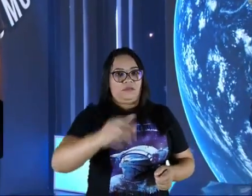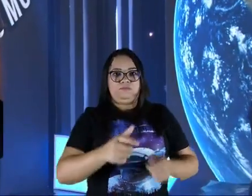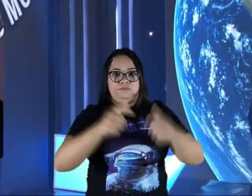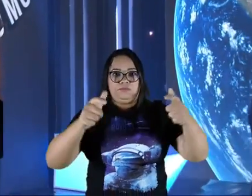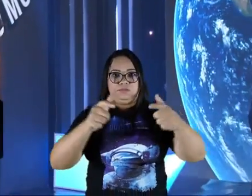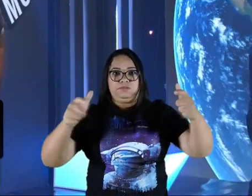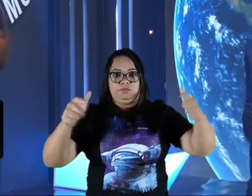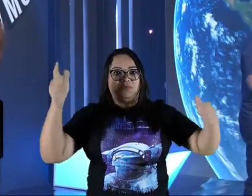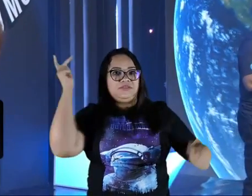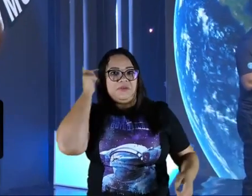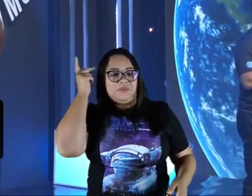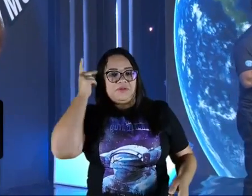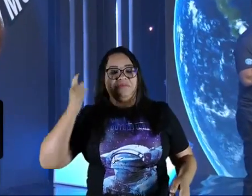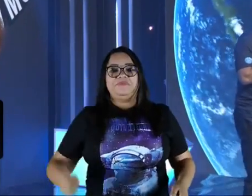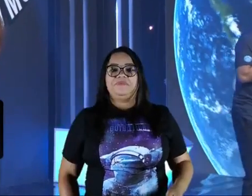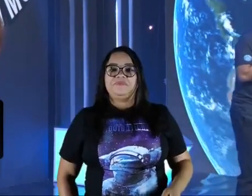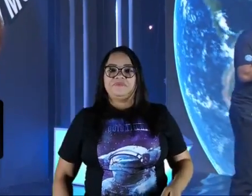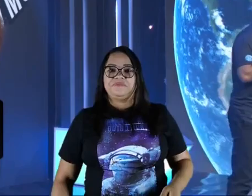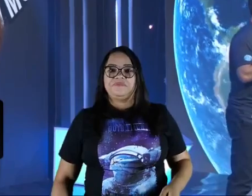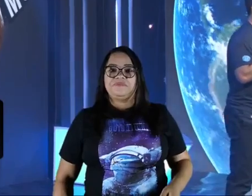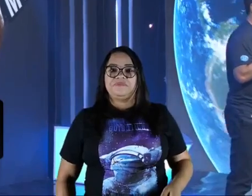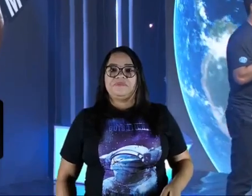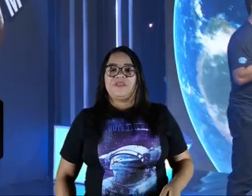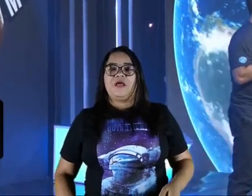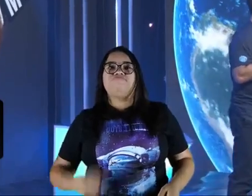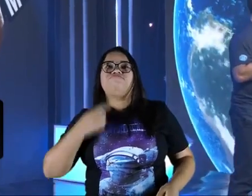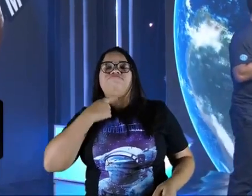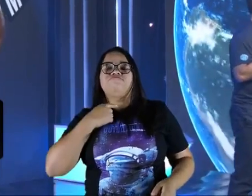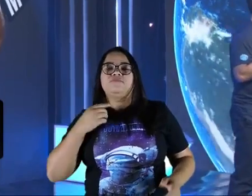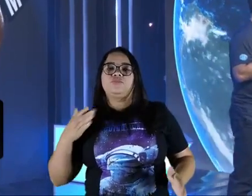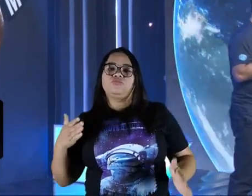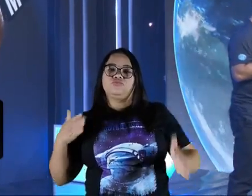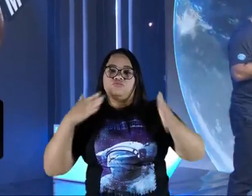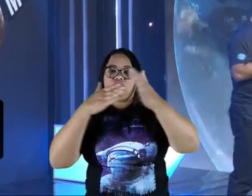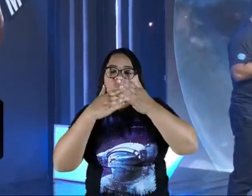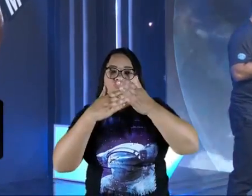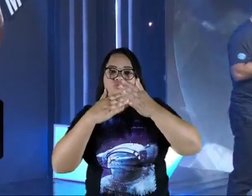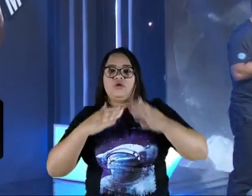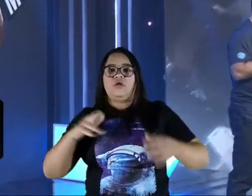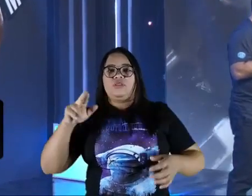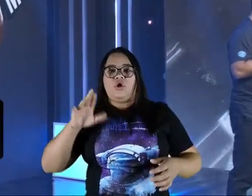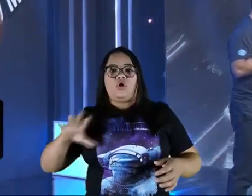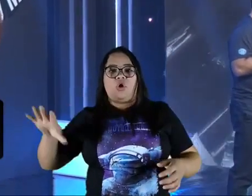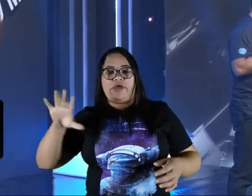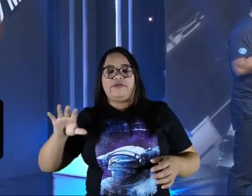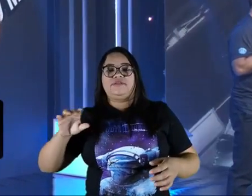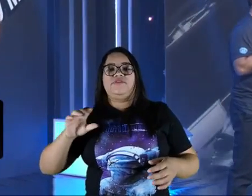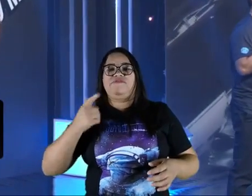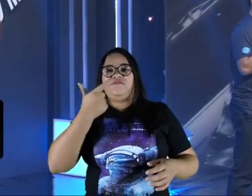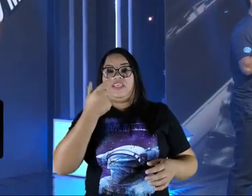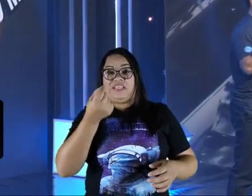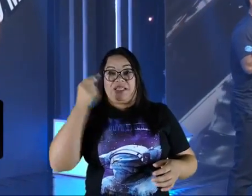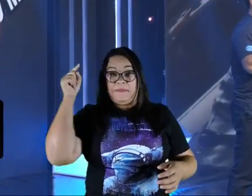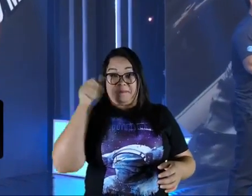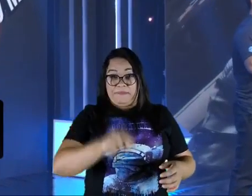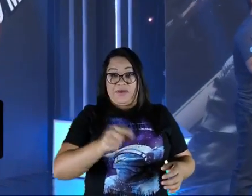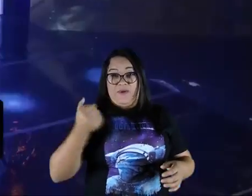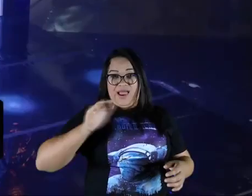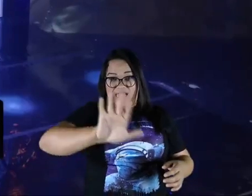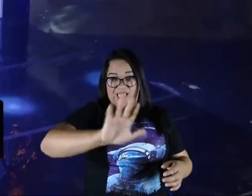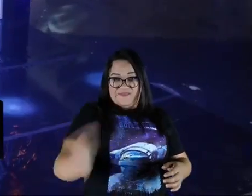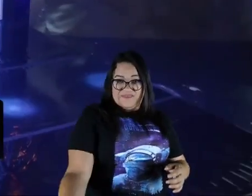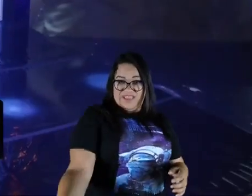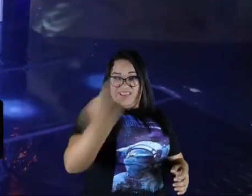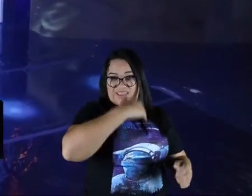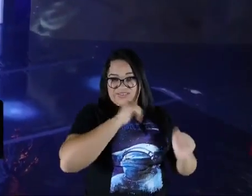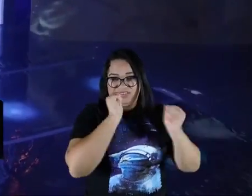cresce mais no estado de São Paulo. Nós queremos chegar junto ali com a Noroeste. 20 mil Calebs, venha com a gente.